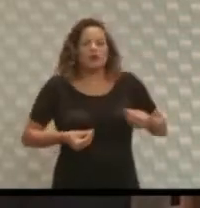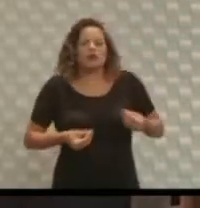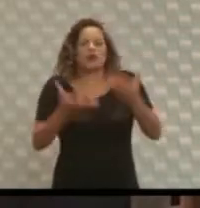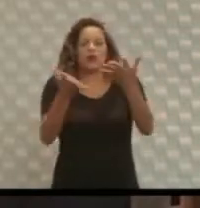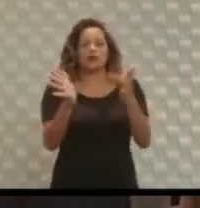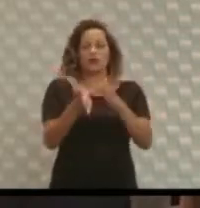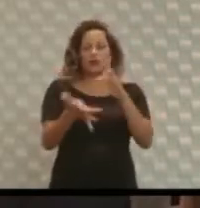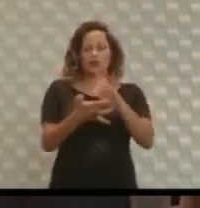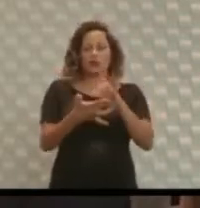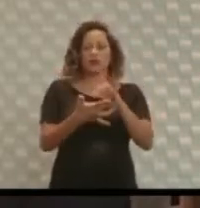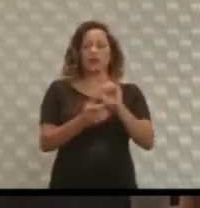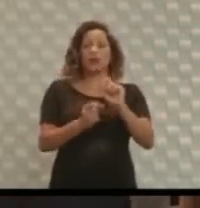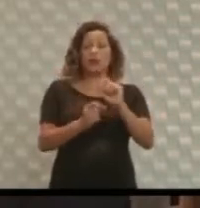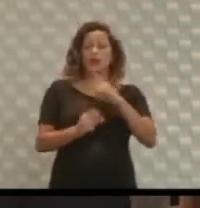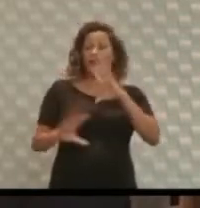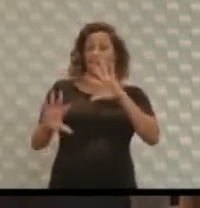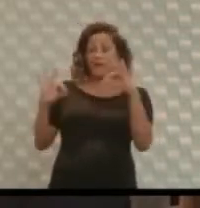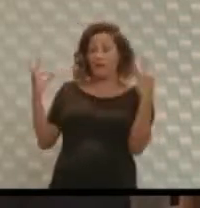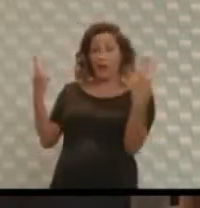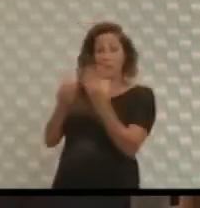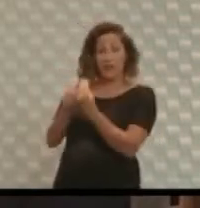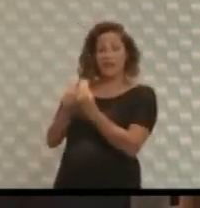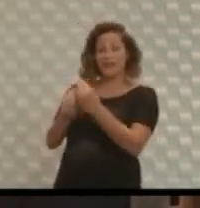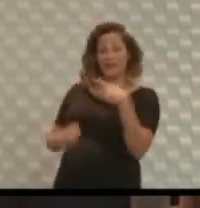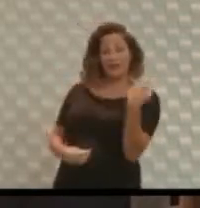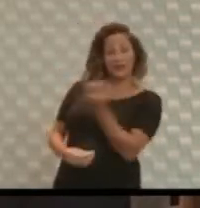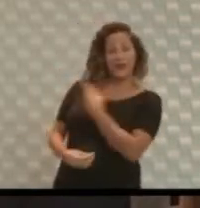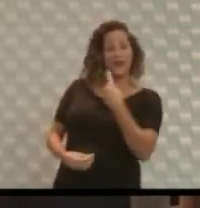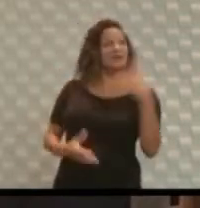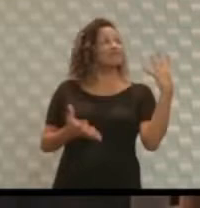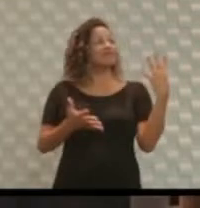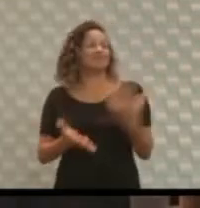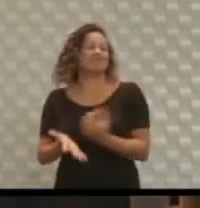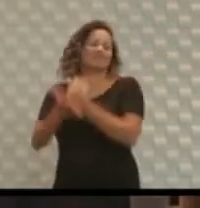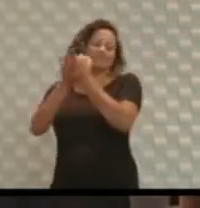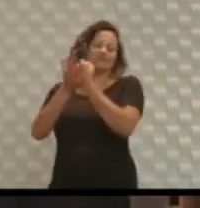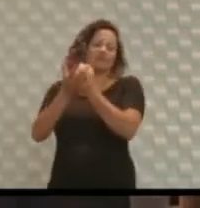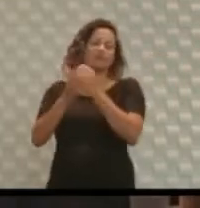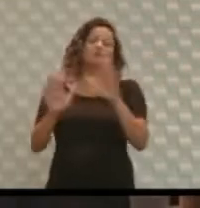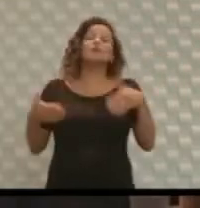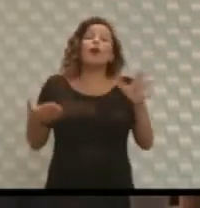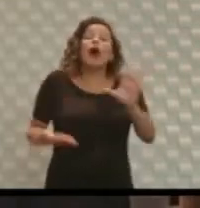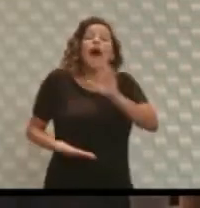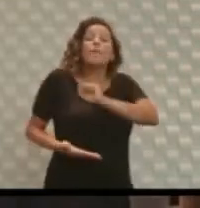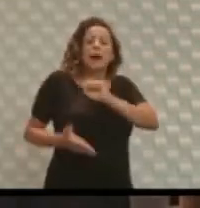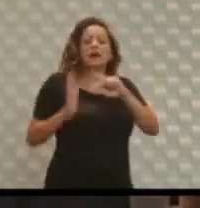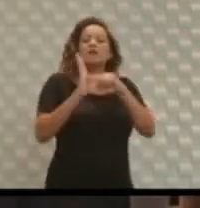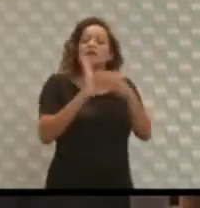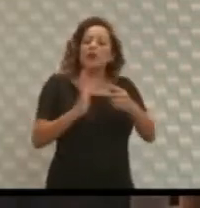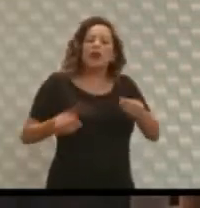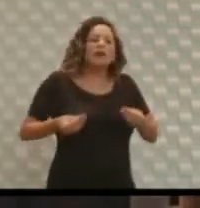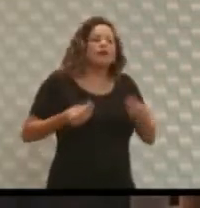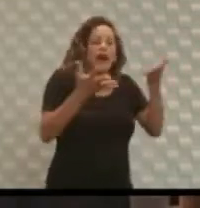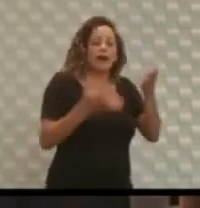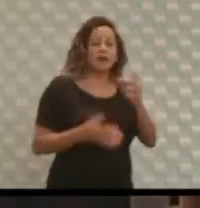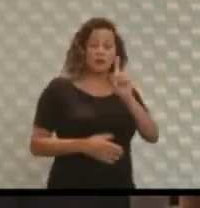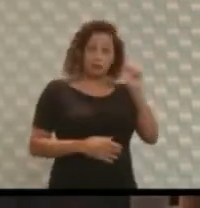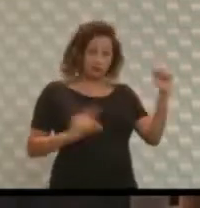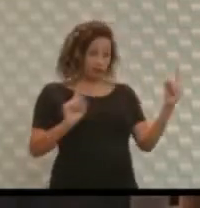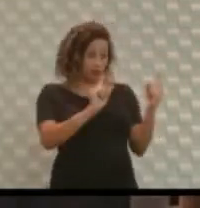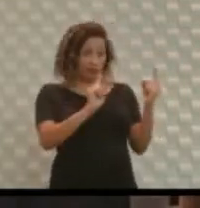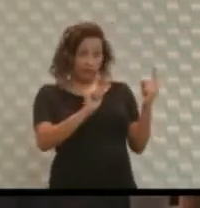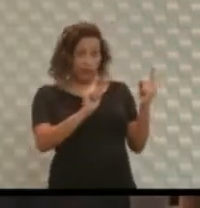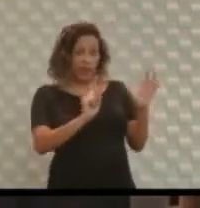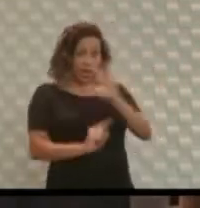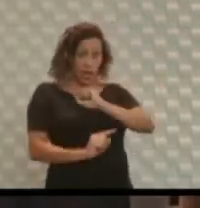quê? Para conquistar uma família. E o amor é dar. Então, você a ama. Estende a mão para ela, assim, e dá para ela. E